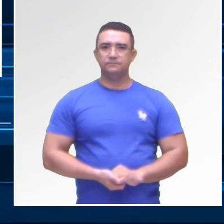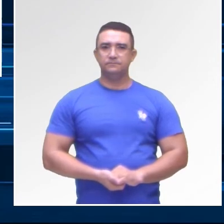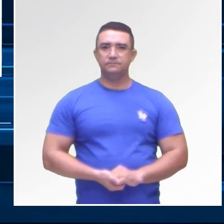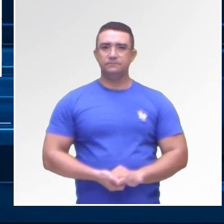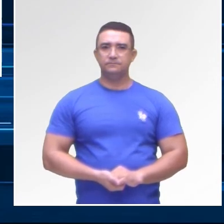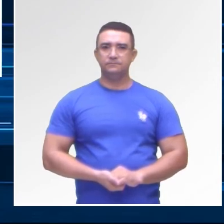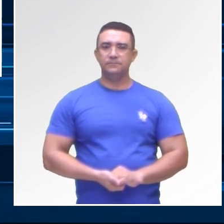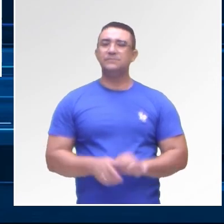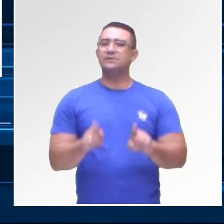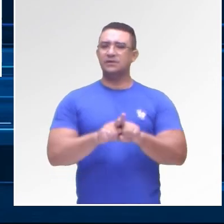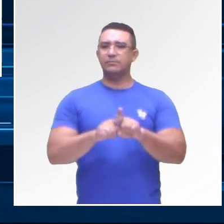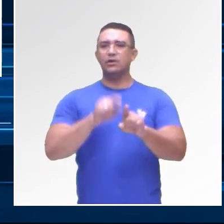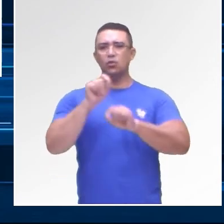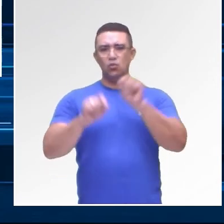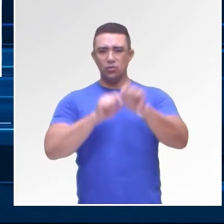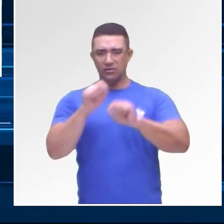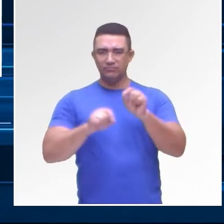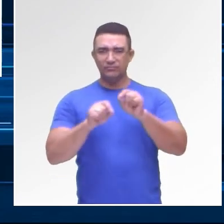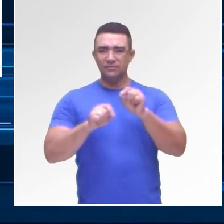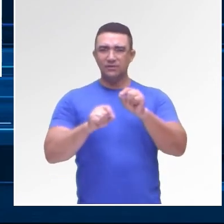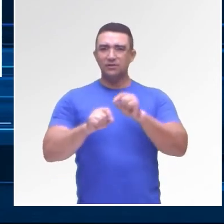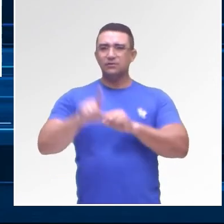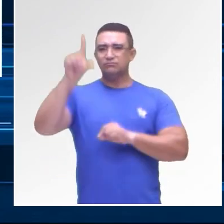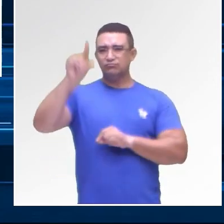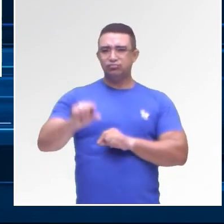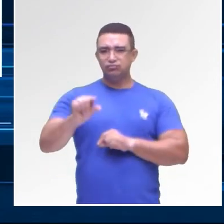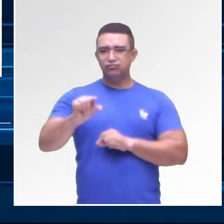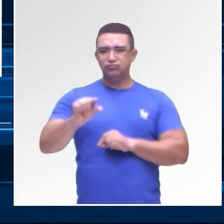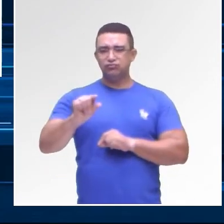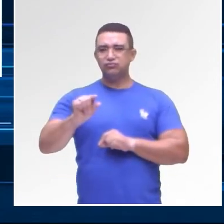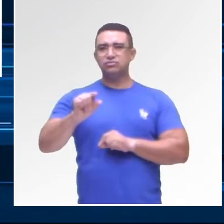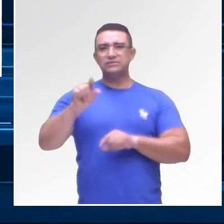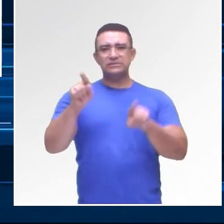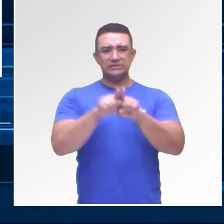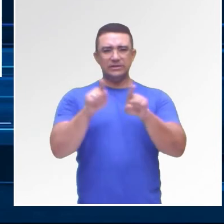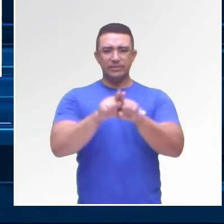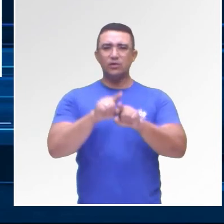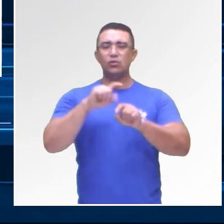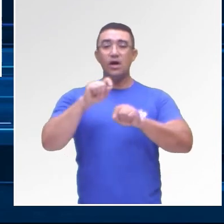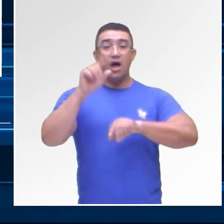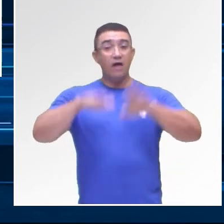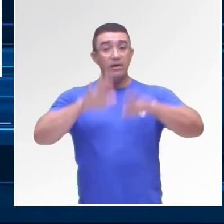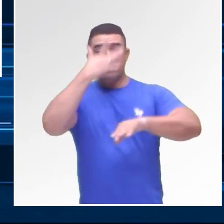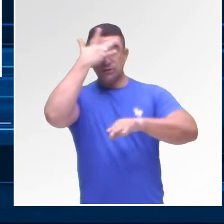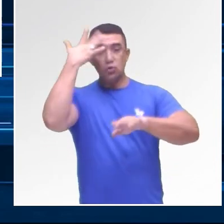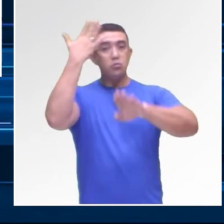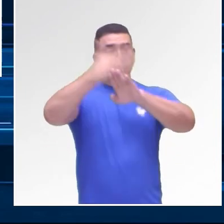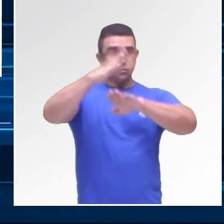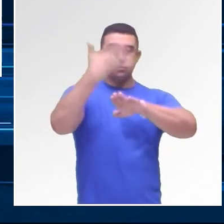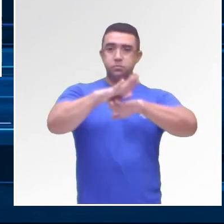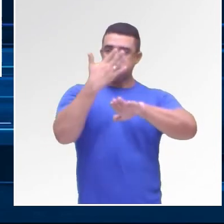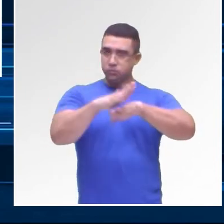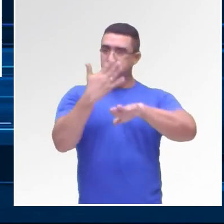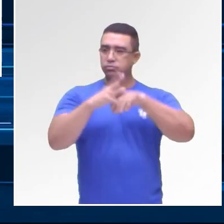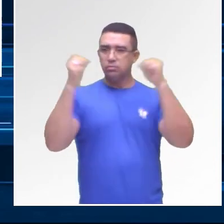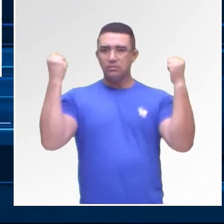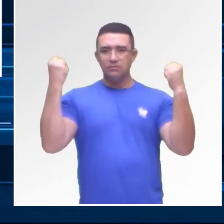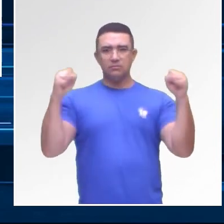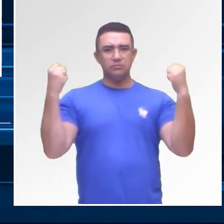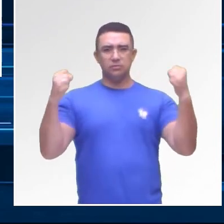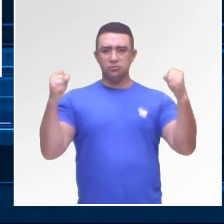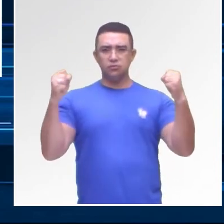Outros danos é o baixo índice de ganho de massa óssea. A gente sabe que quando a gente faz atividade física, a gente não